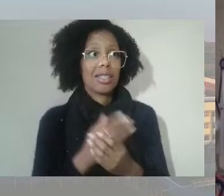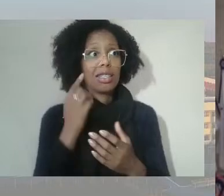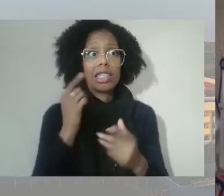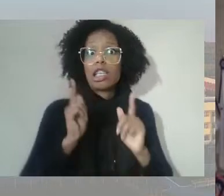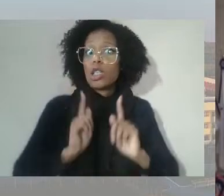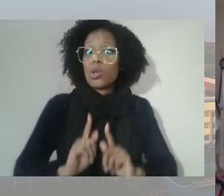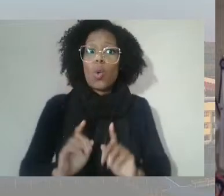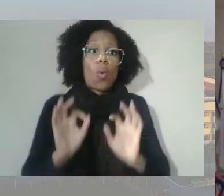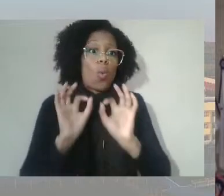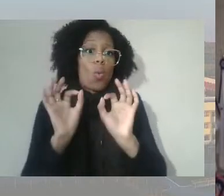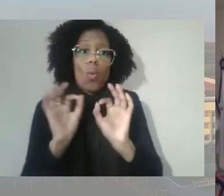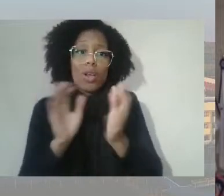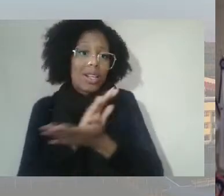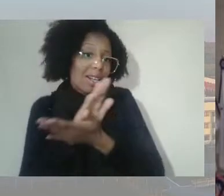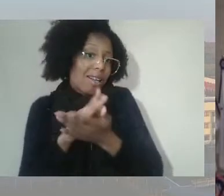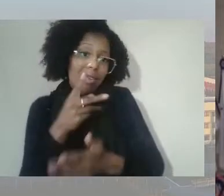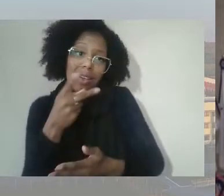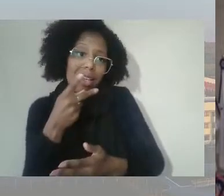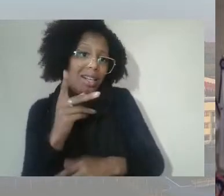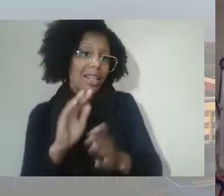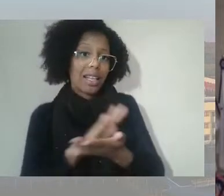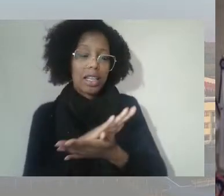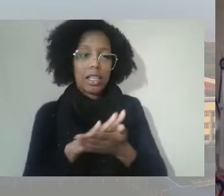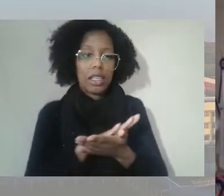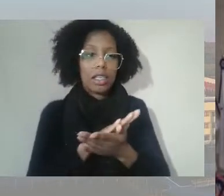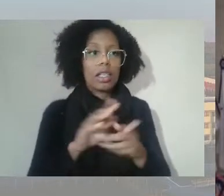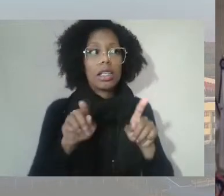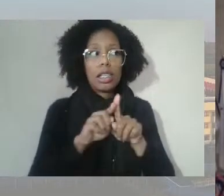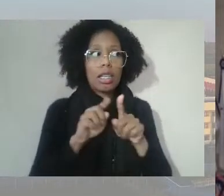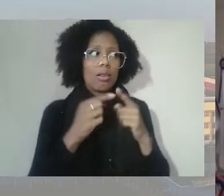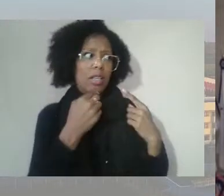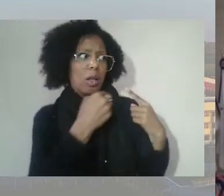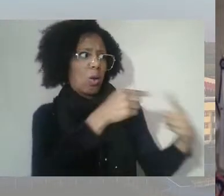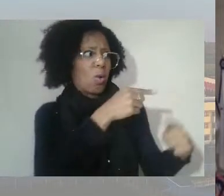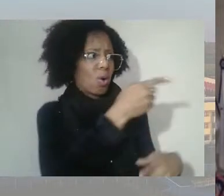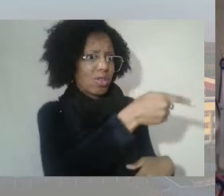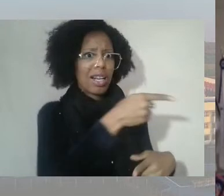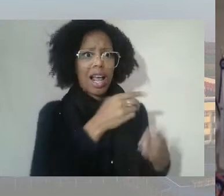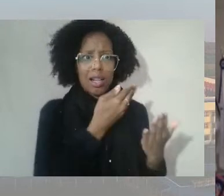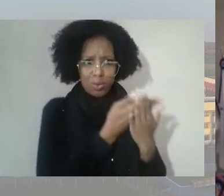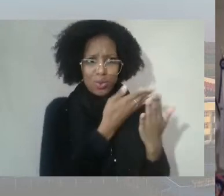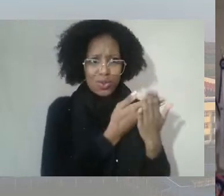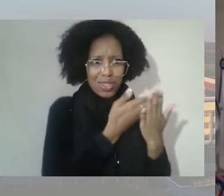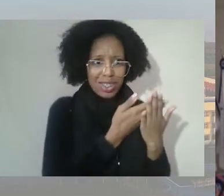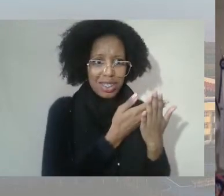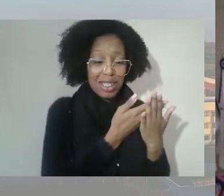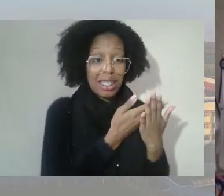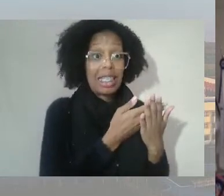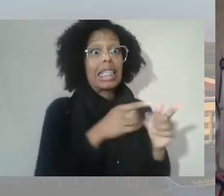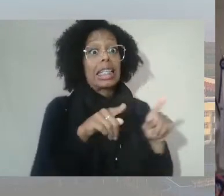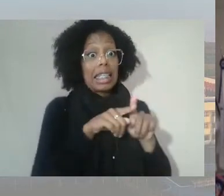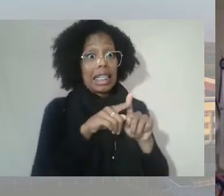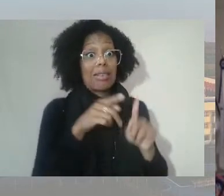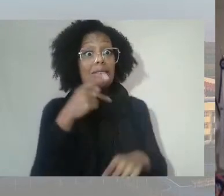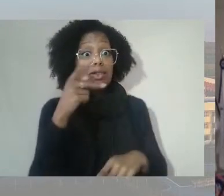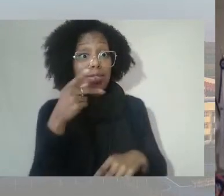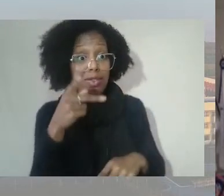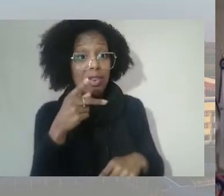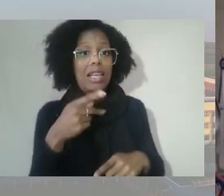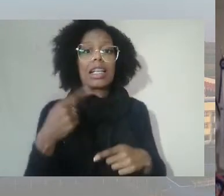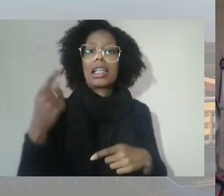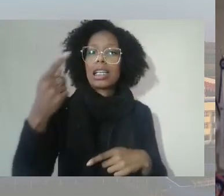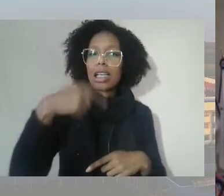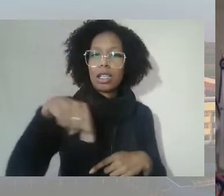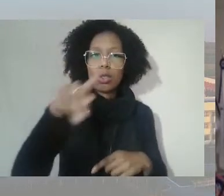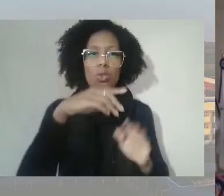superior da Unipampa. Além da tentativa de criminalizar o movimento estudantil da Unipampa, a nota acusa as equipes diretivas dos